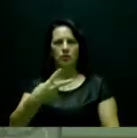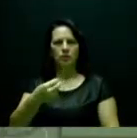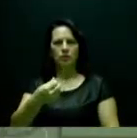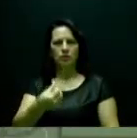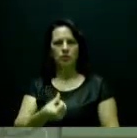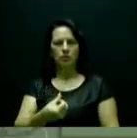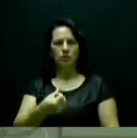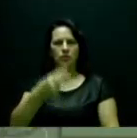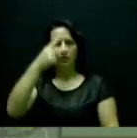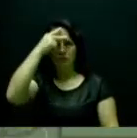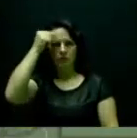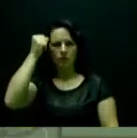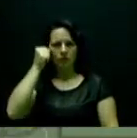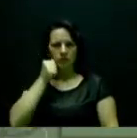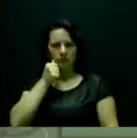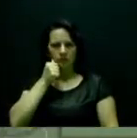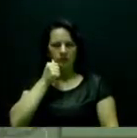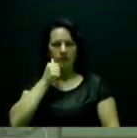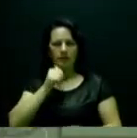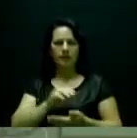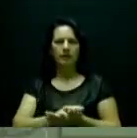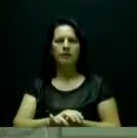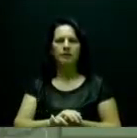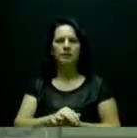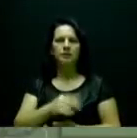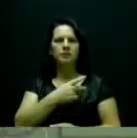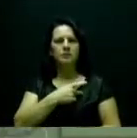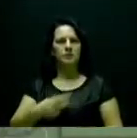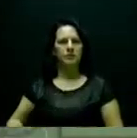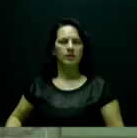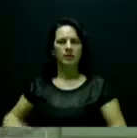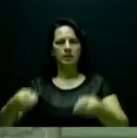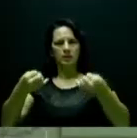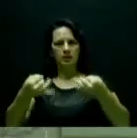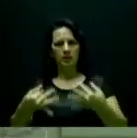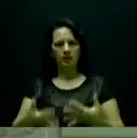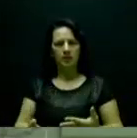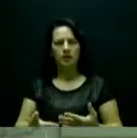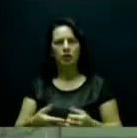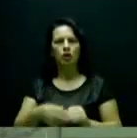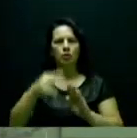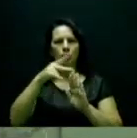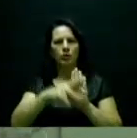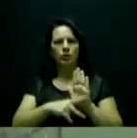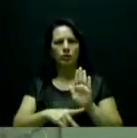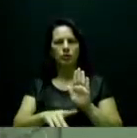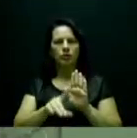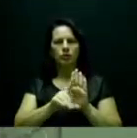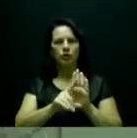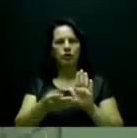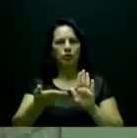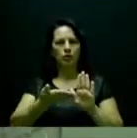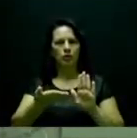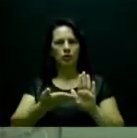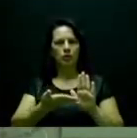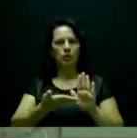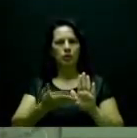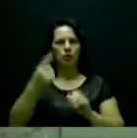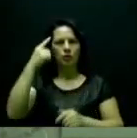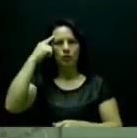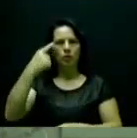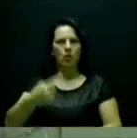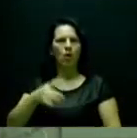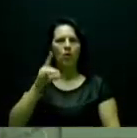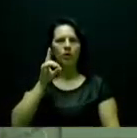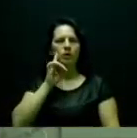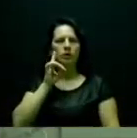16/2016, autoria prefeita municipal. Esta presidência esclarece que o presente projeto de lei foi pautado para a ordem